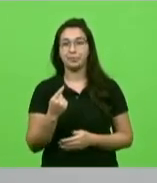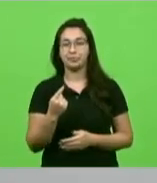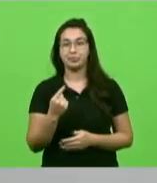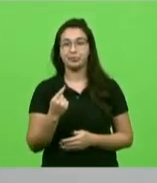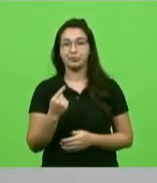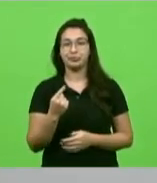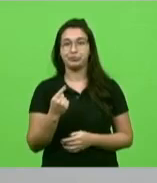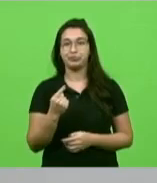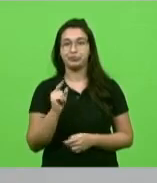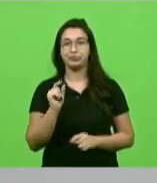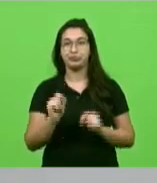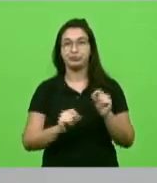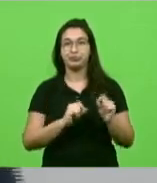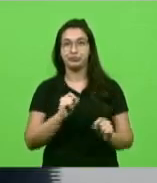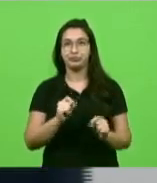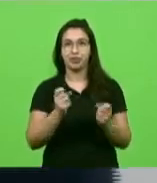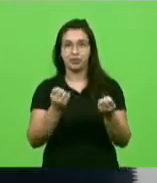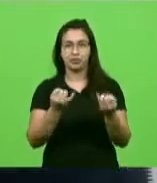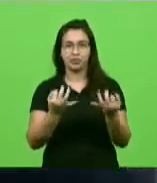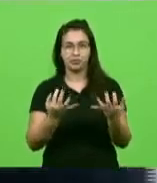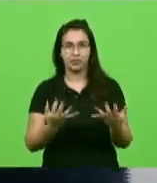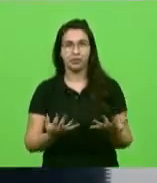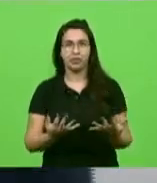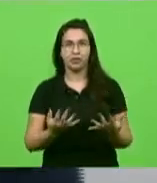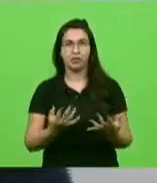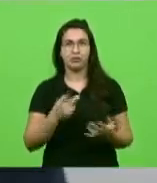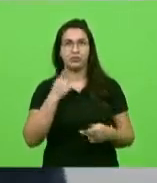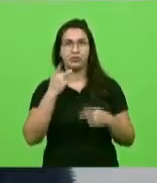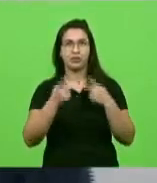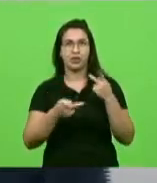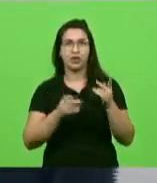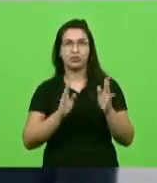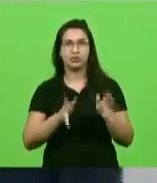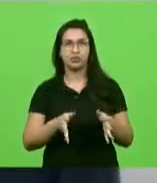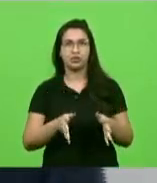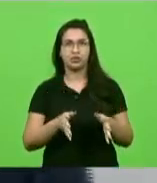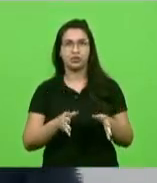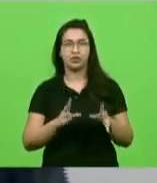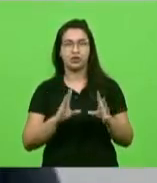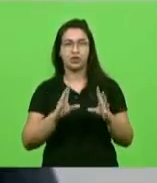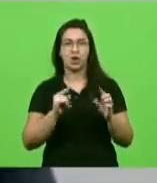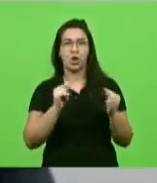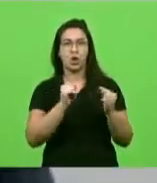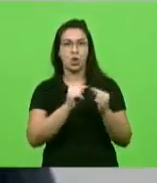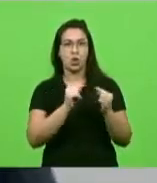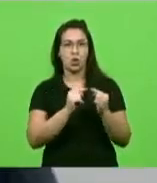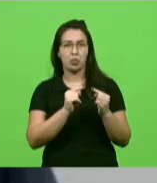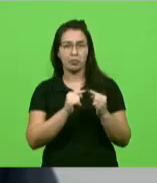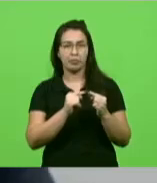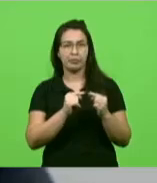A primeira que faço é que foi dito, redito, aqui quase que até como um mantra,